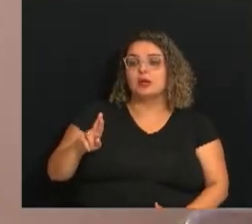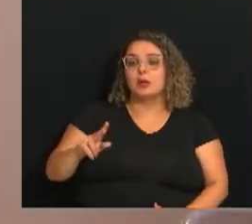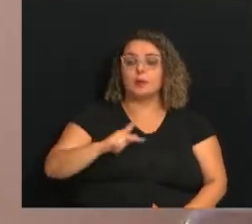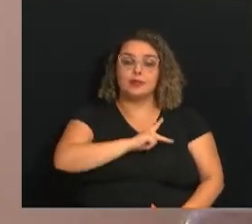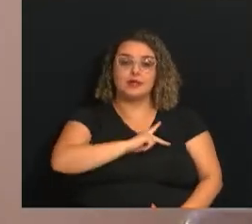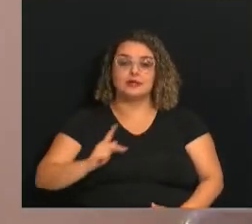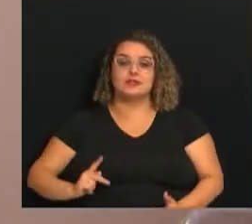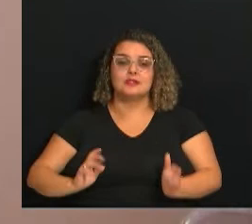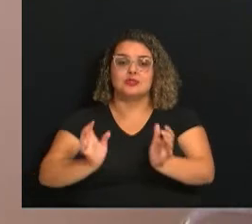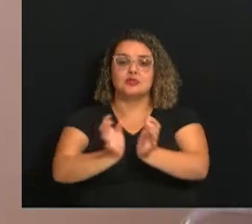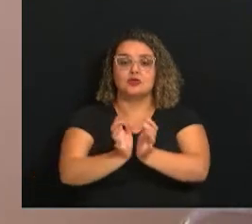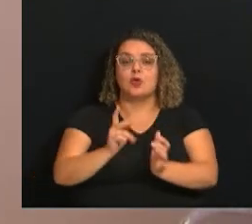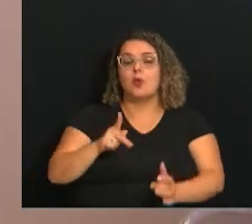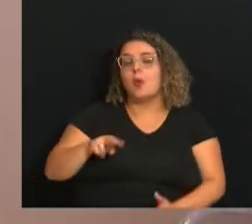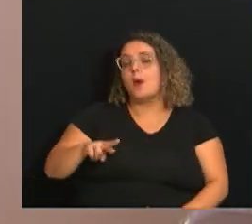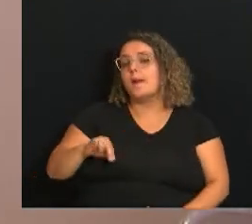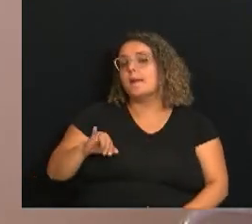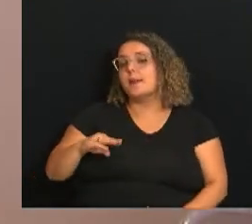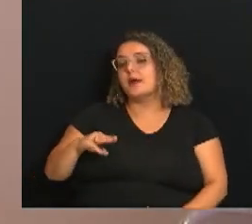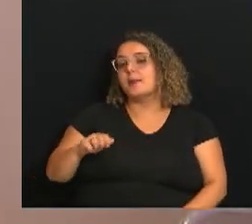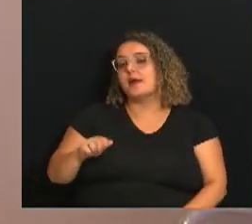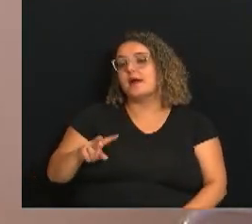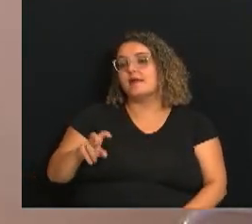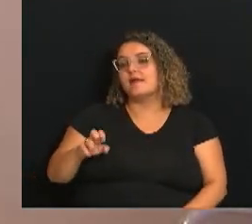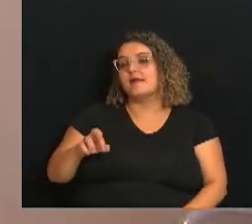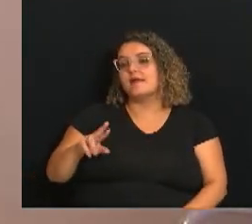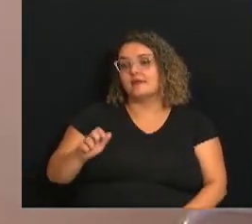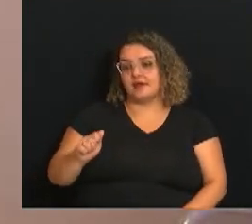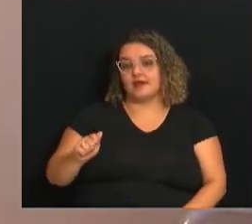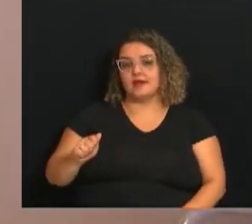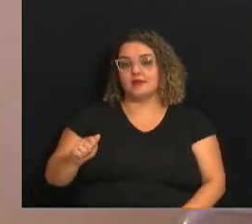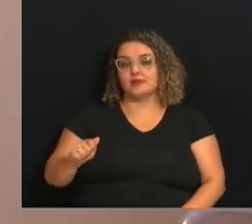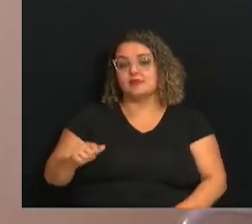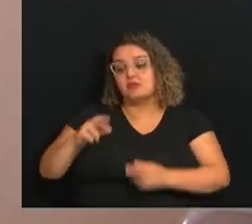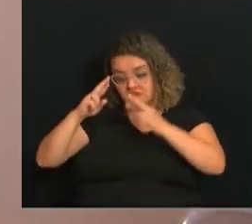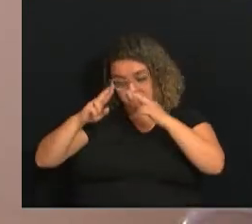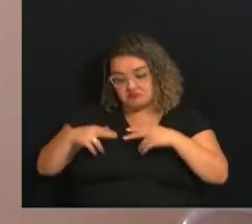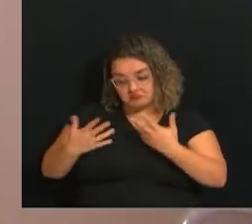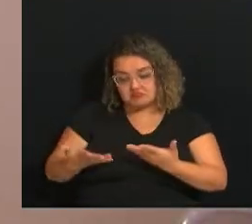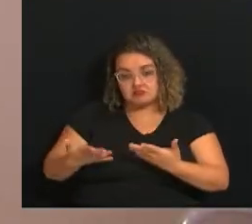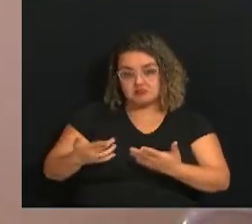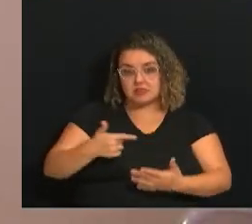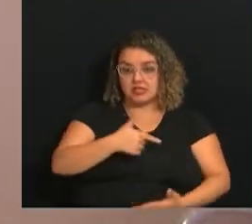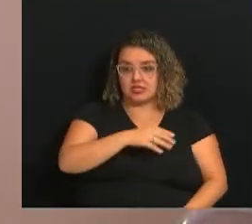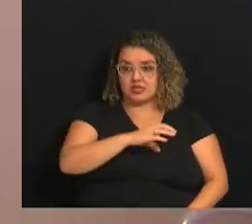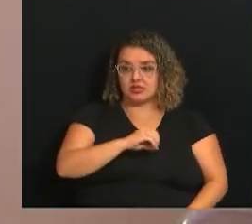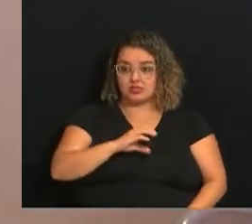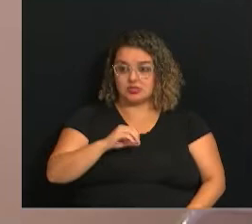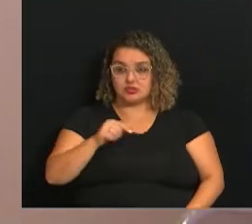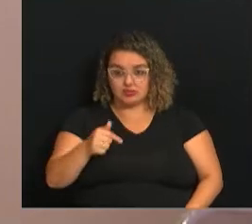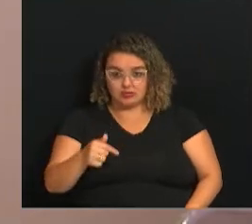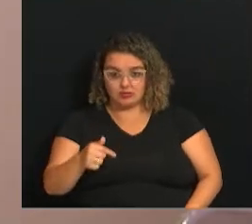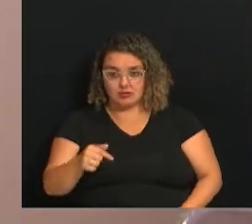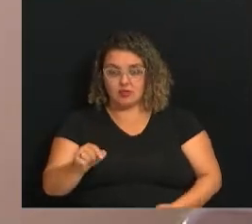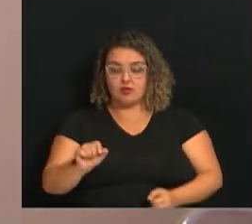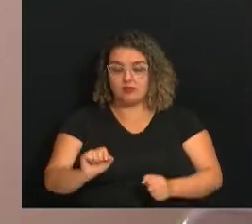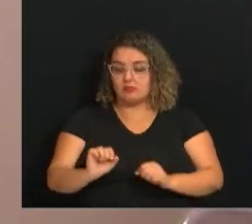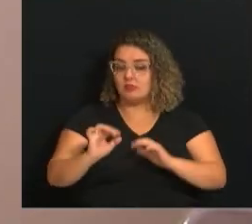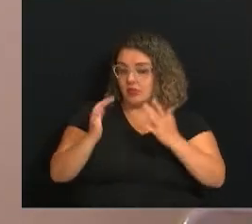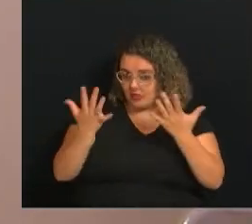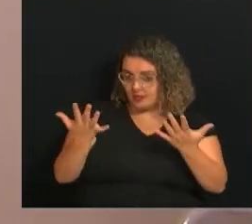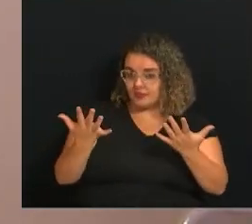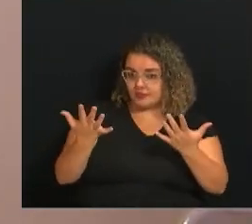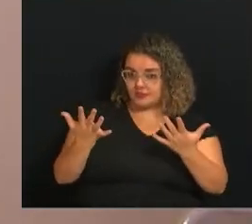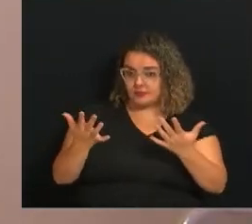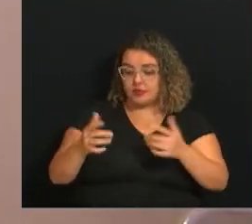uma instituição que eu tenho um apreço muito grande. Desde 2007 eu realizo trabalho de prevenção